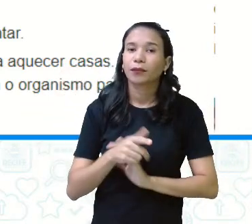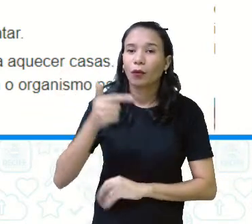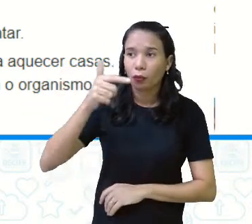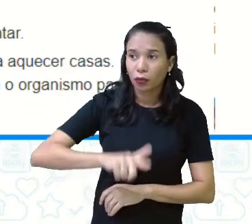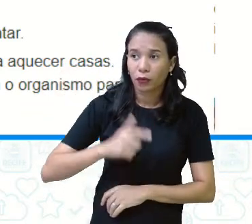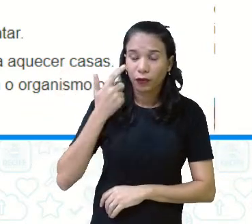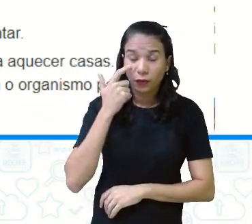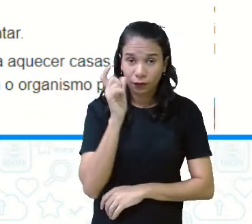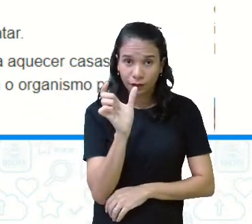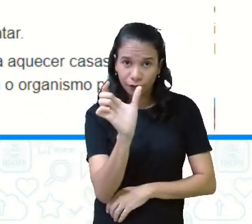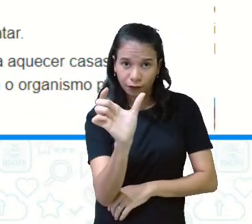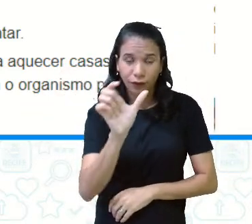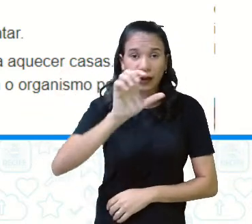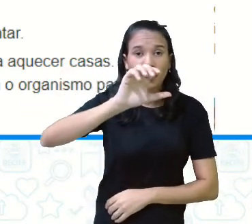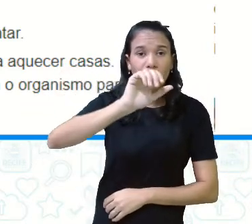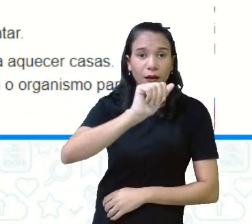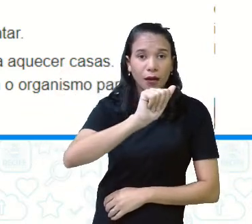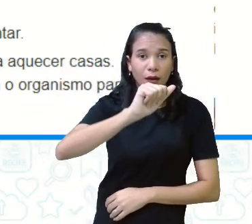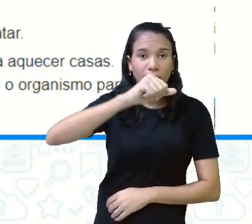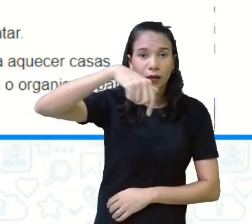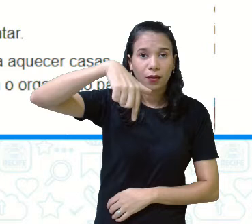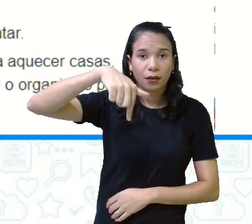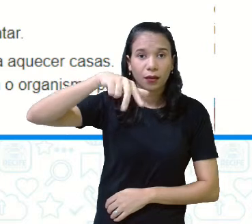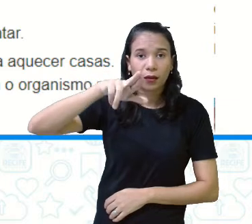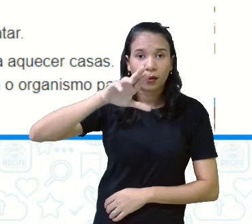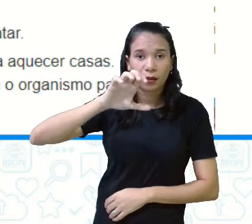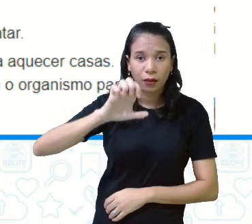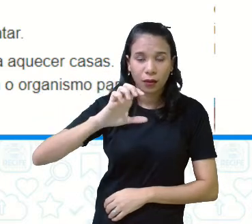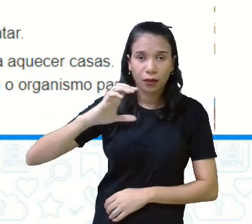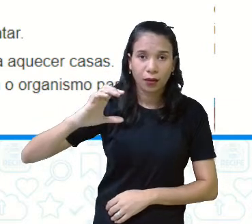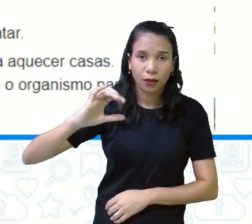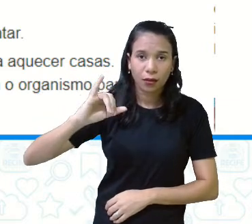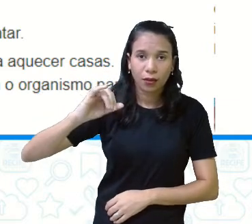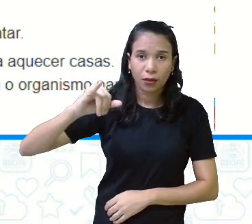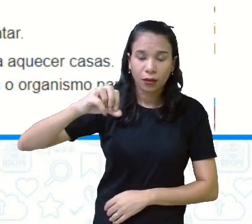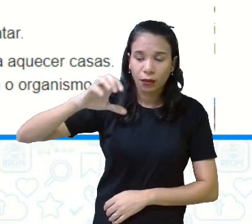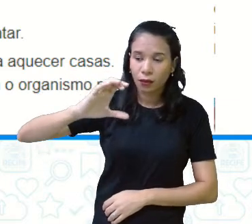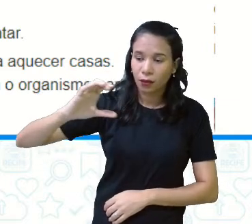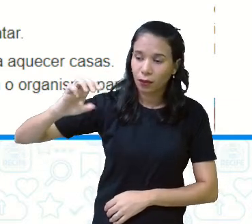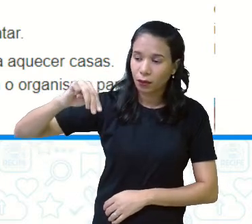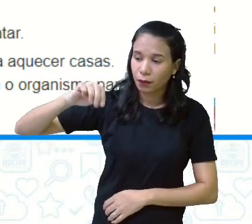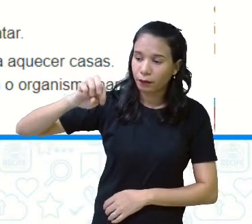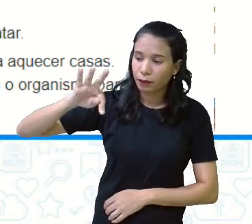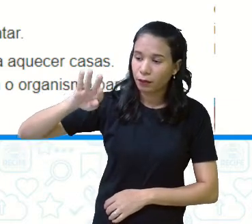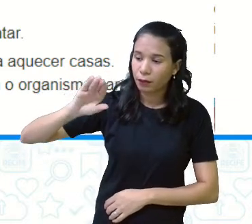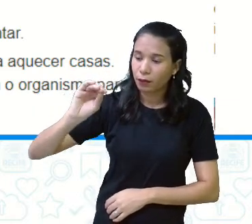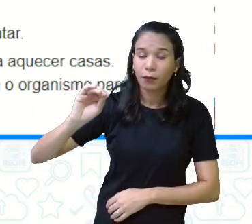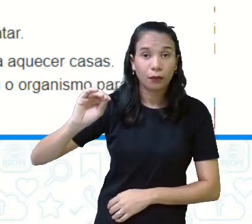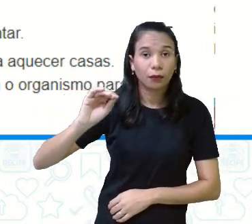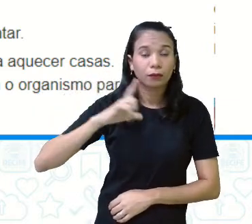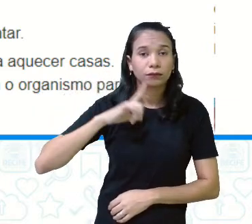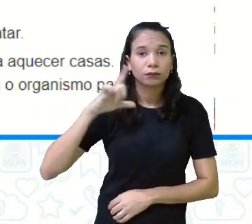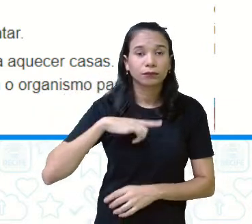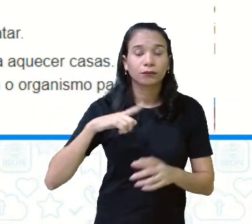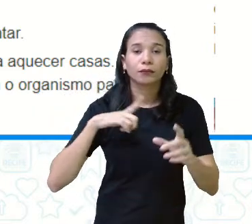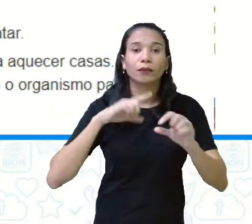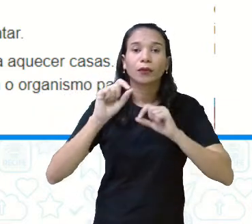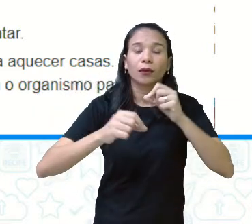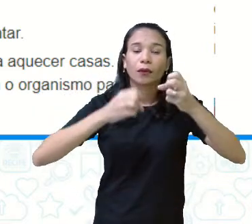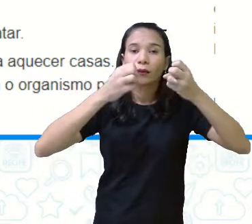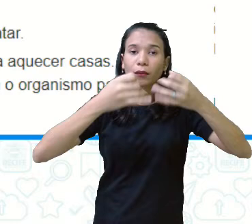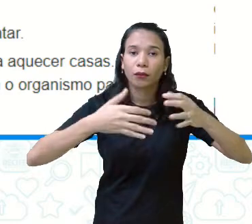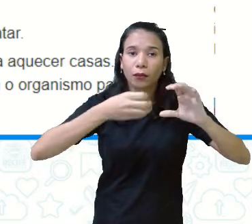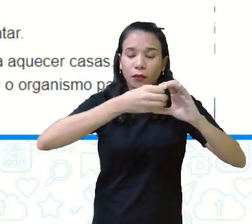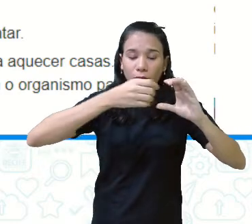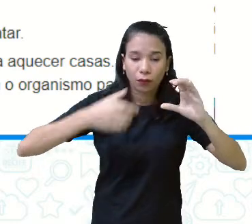temos aí a palavra aquecimento. Observe que abaixo tem novamente aquecimento, aí diz